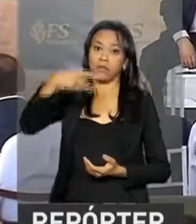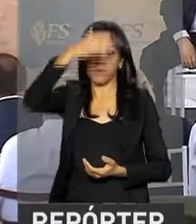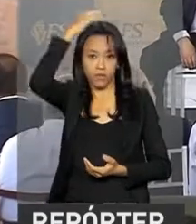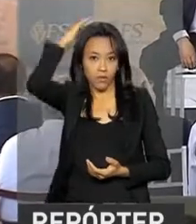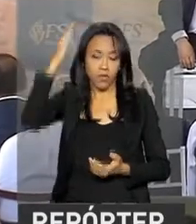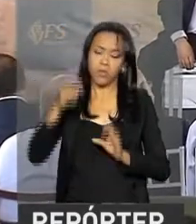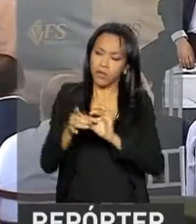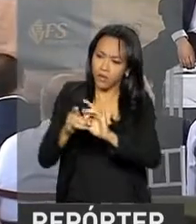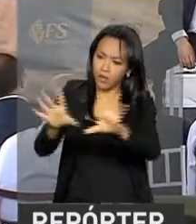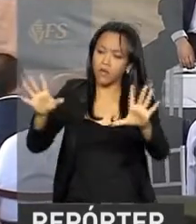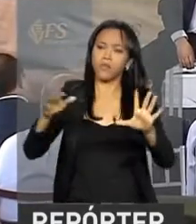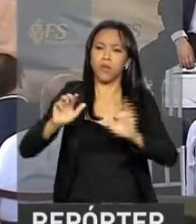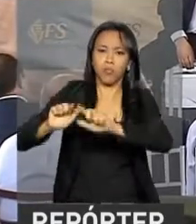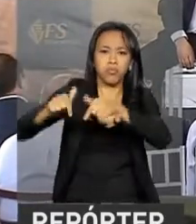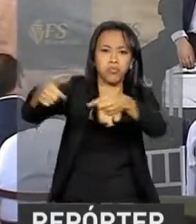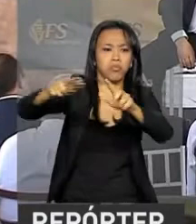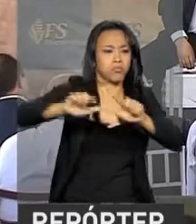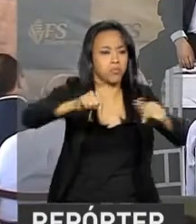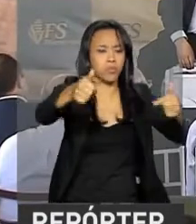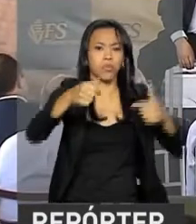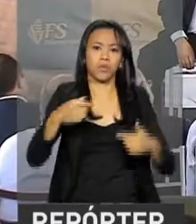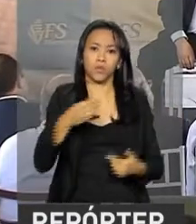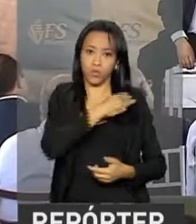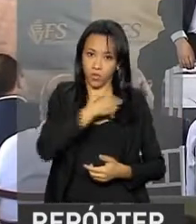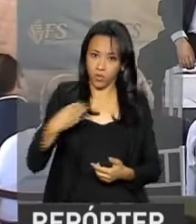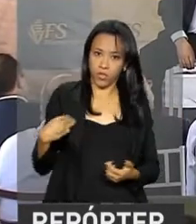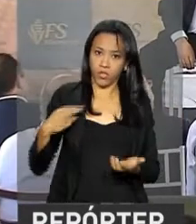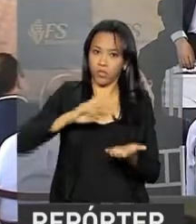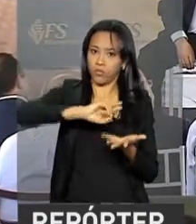governo. Então, presidente, eu quero agradecer